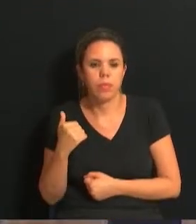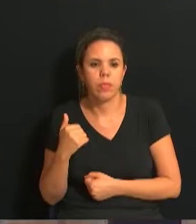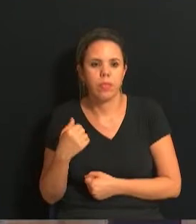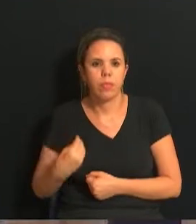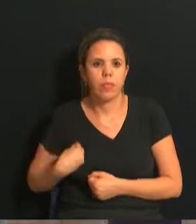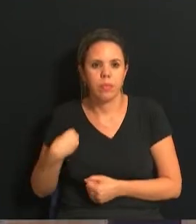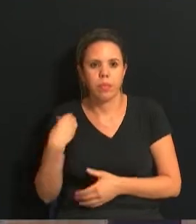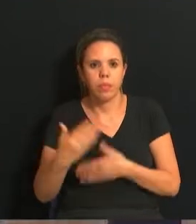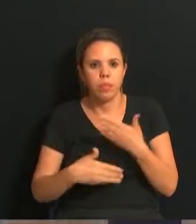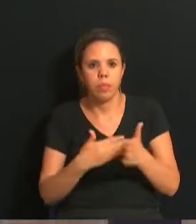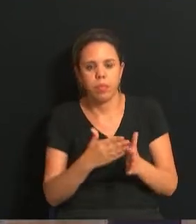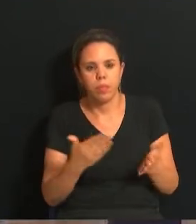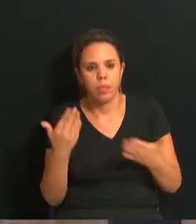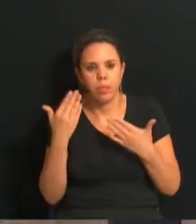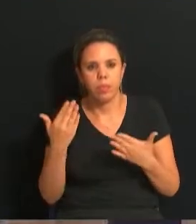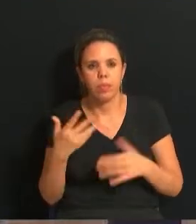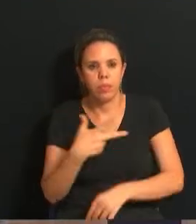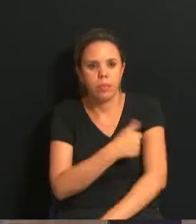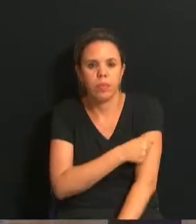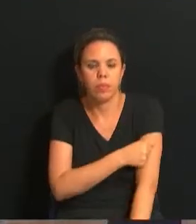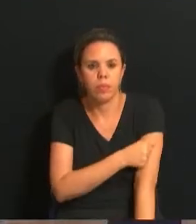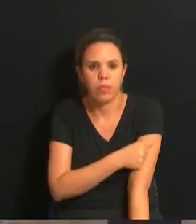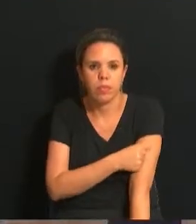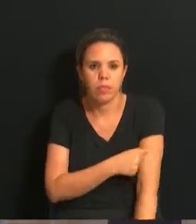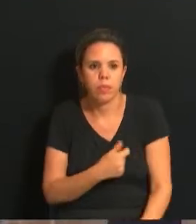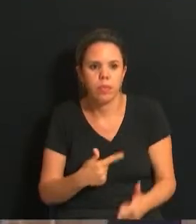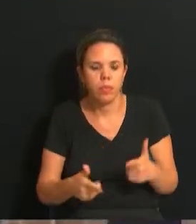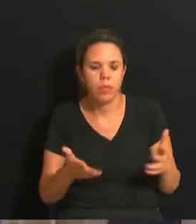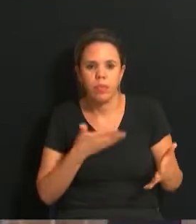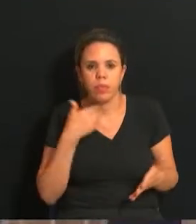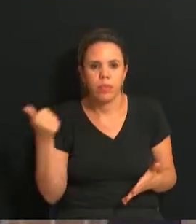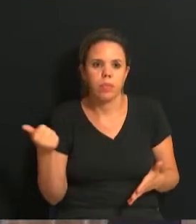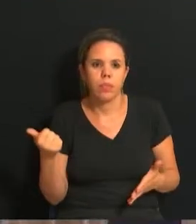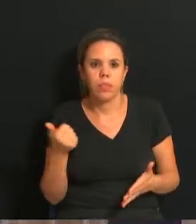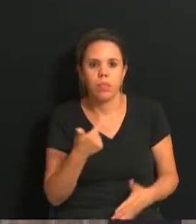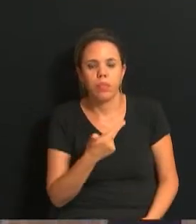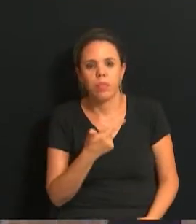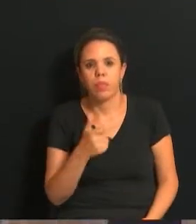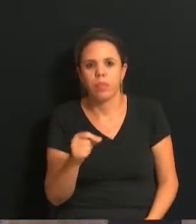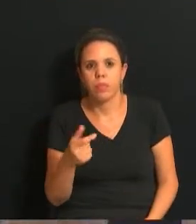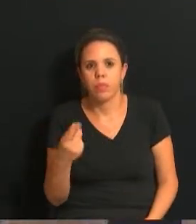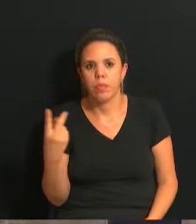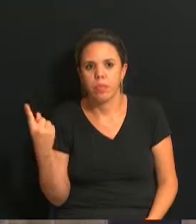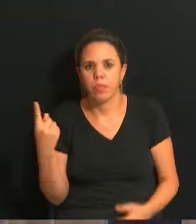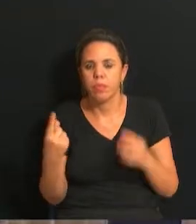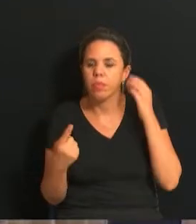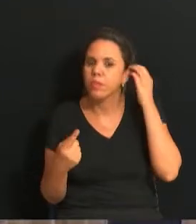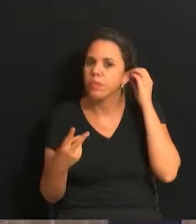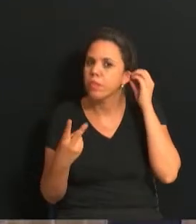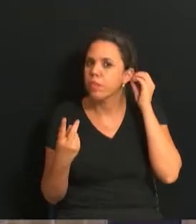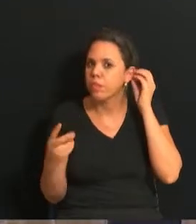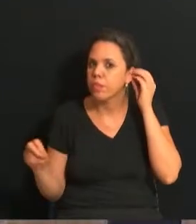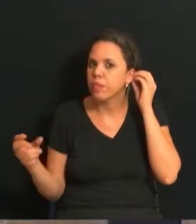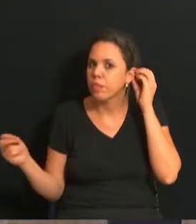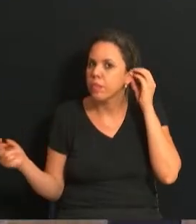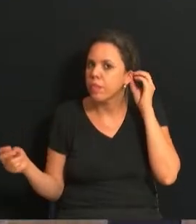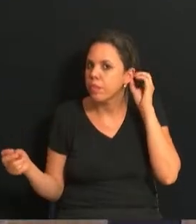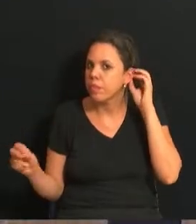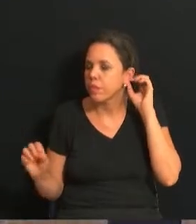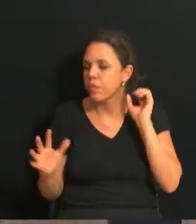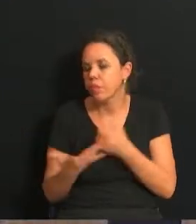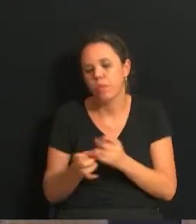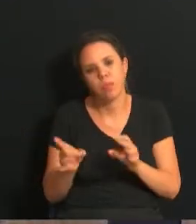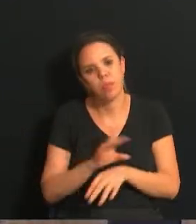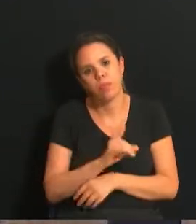vivendo aí, graças à vacinação, uma situação melhor do que 2021 e 2020, essa pandemia ainda não